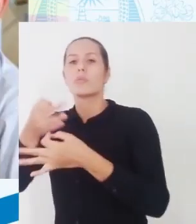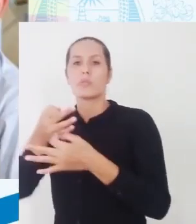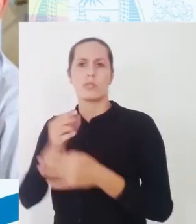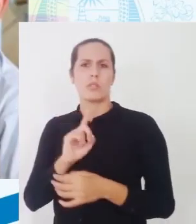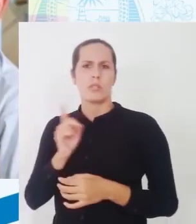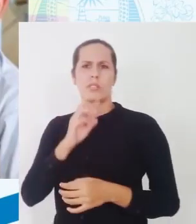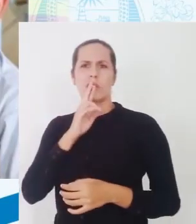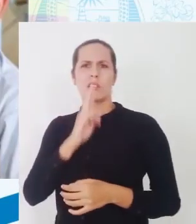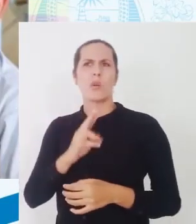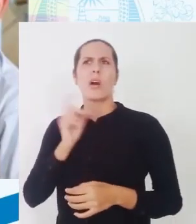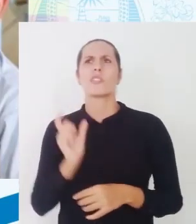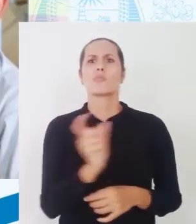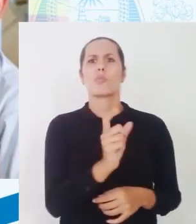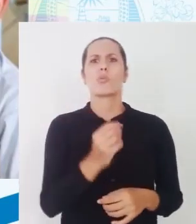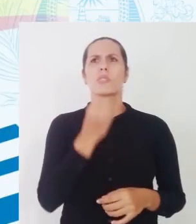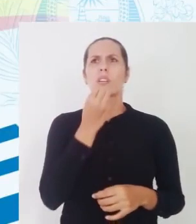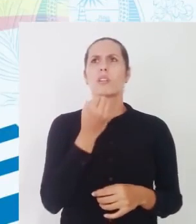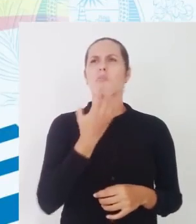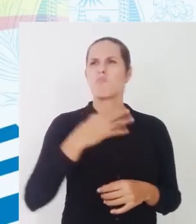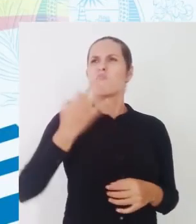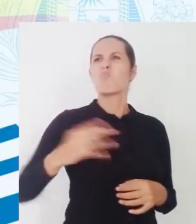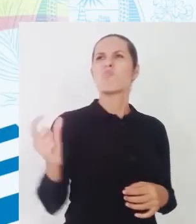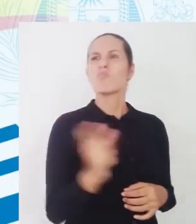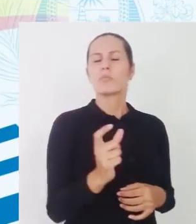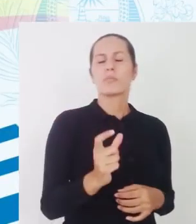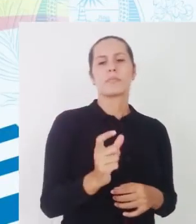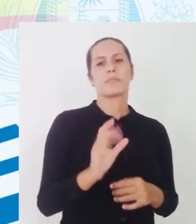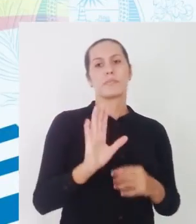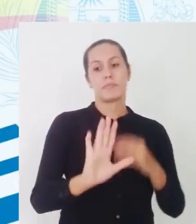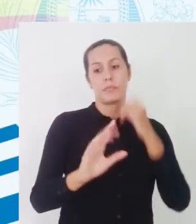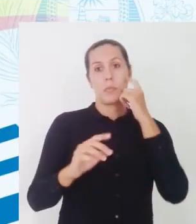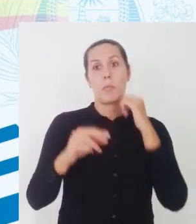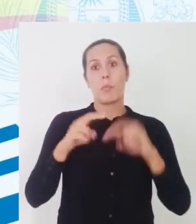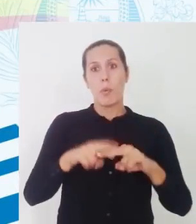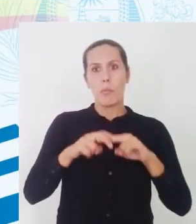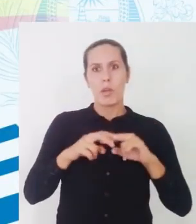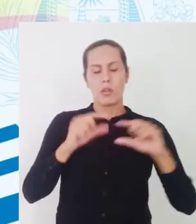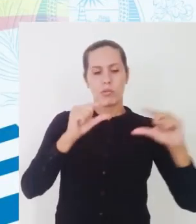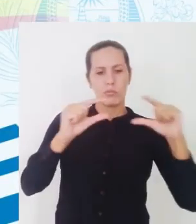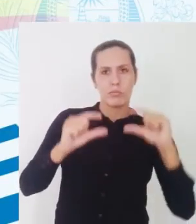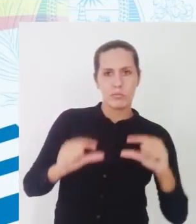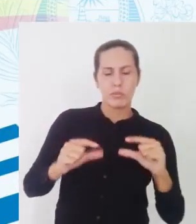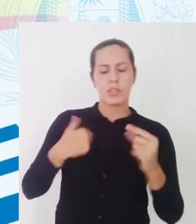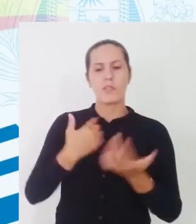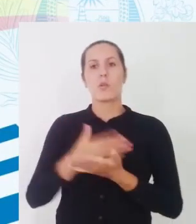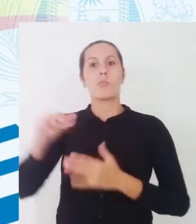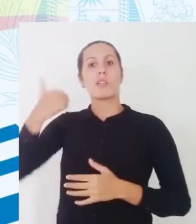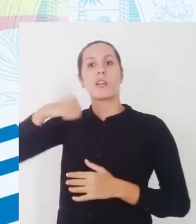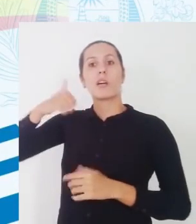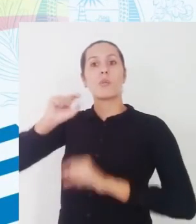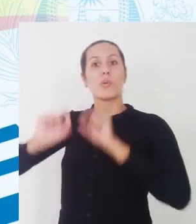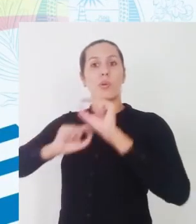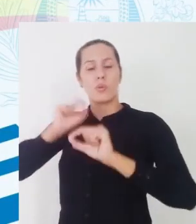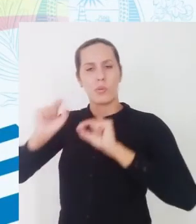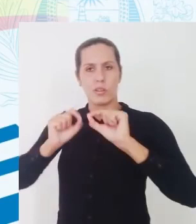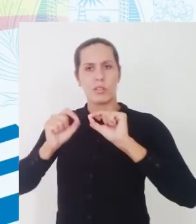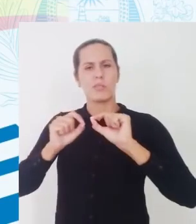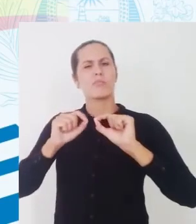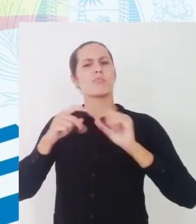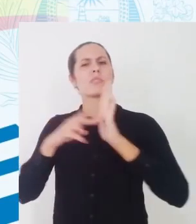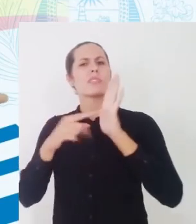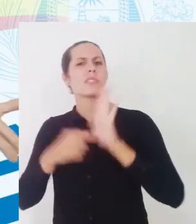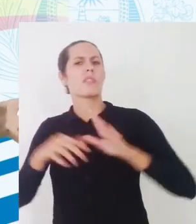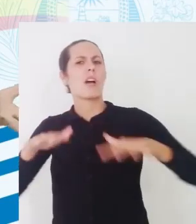Não responder bem feito ao amigo. A partir desses trechinhos, a gente vai começar a analisar o formato,